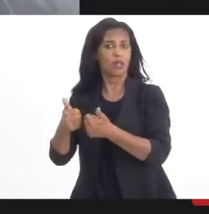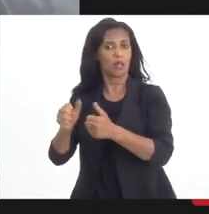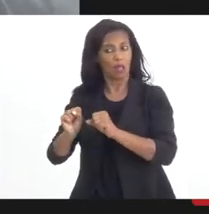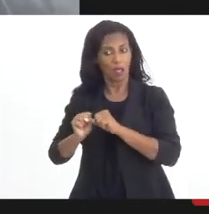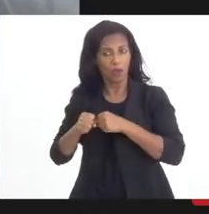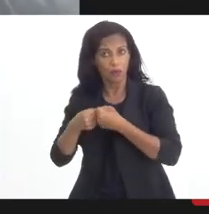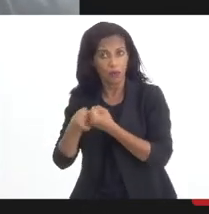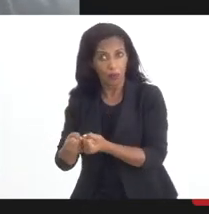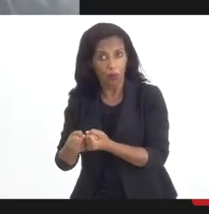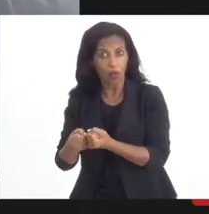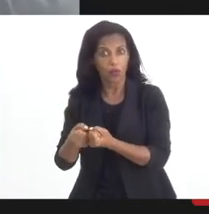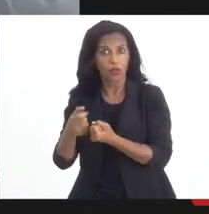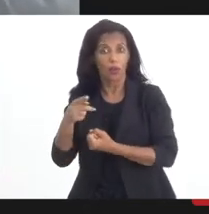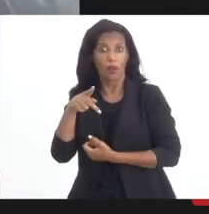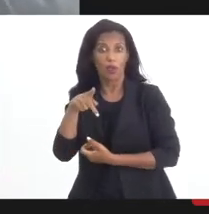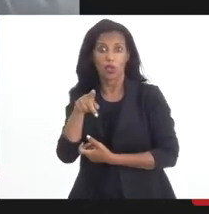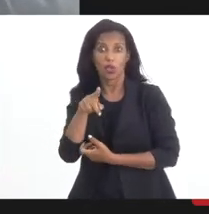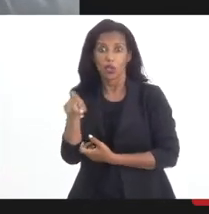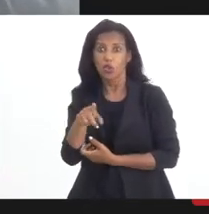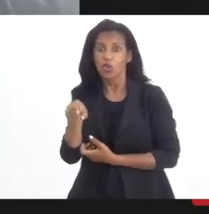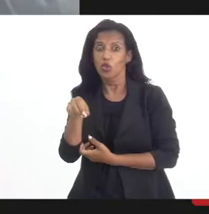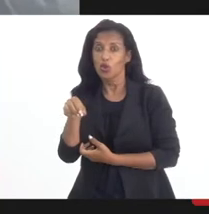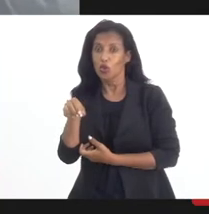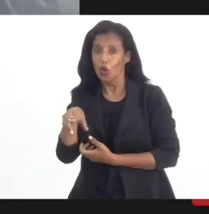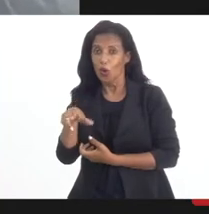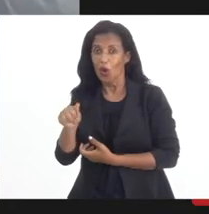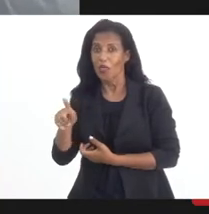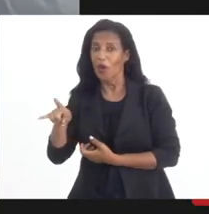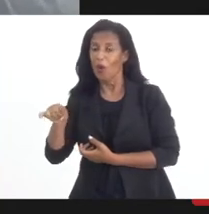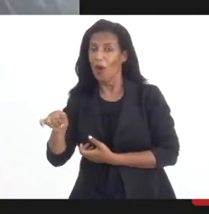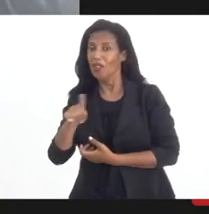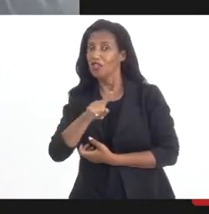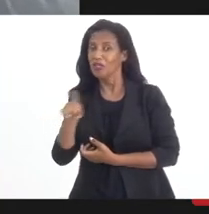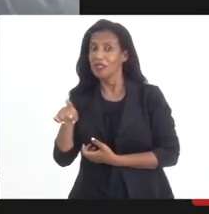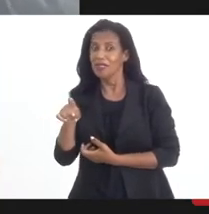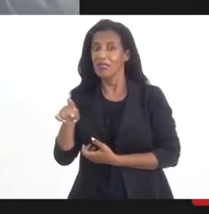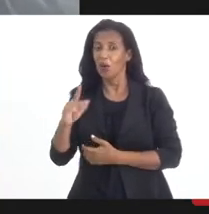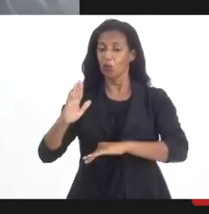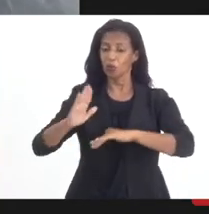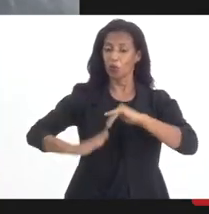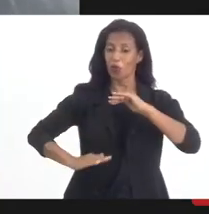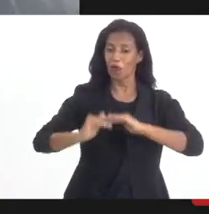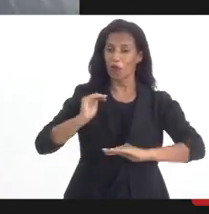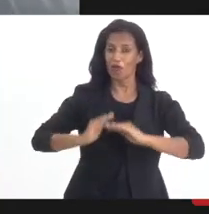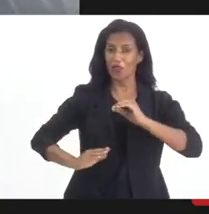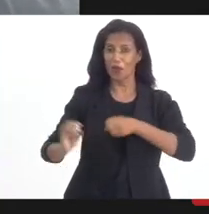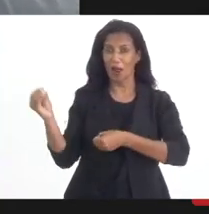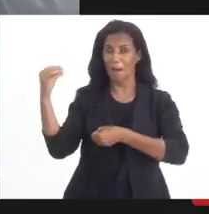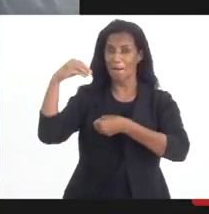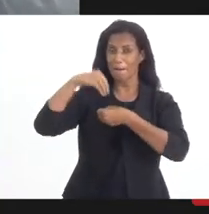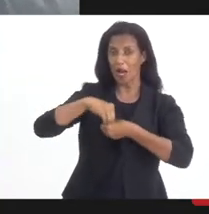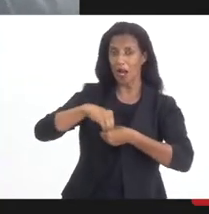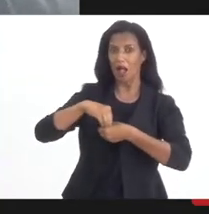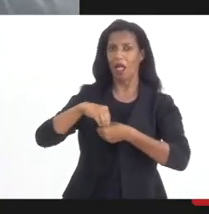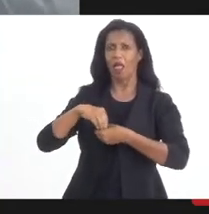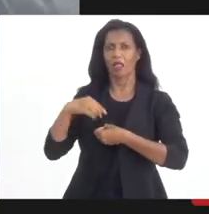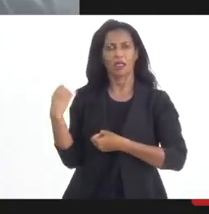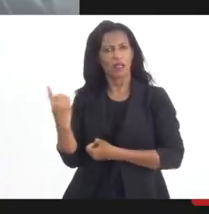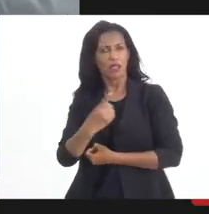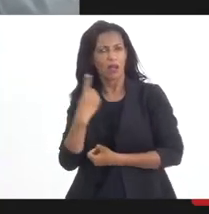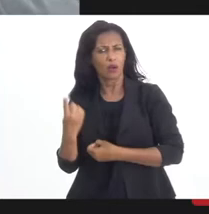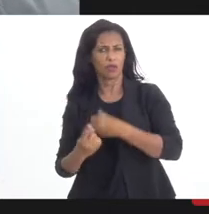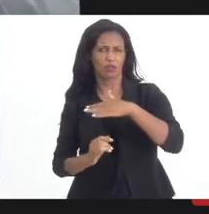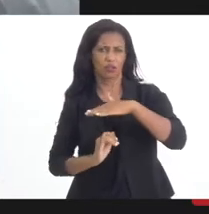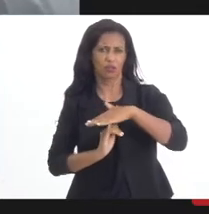reforço para a Zona Oeste, e não apenas para o quadro atual de docentes, discentes e técnicos da nossa